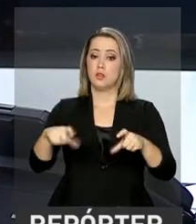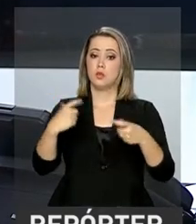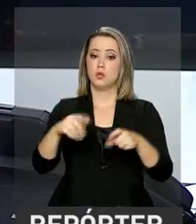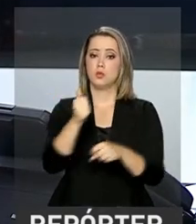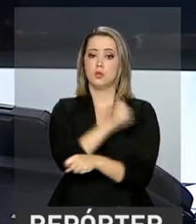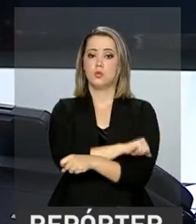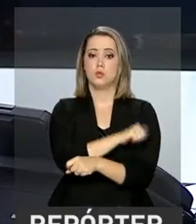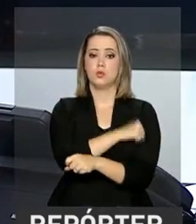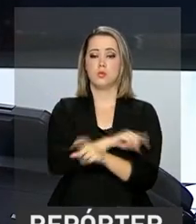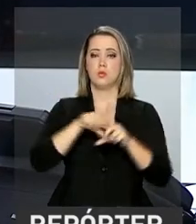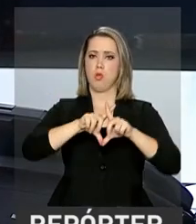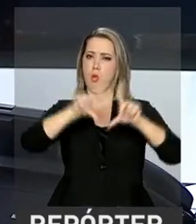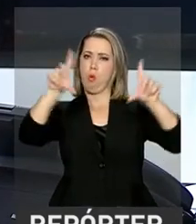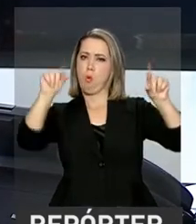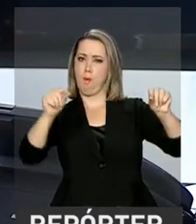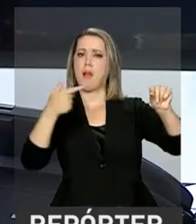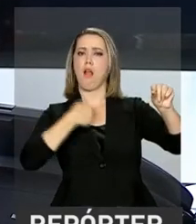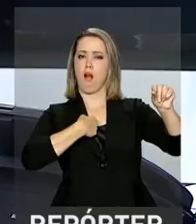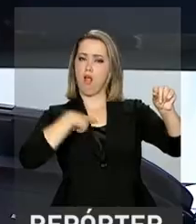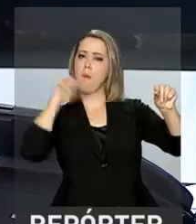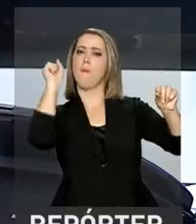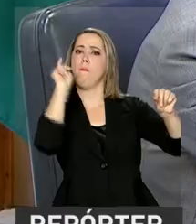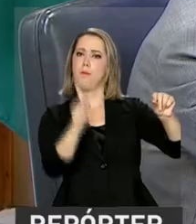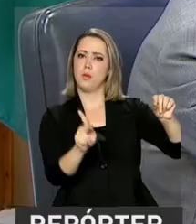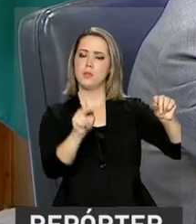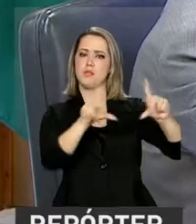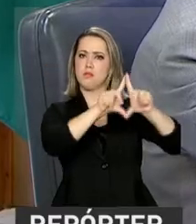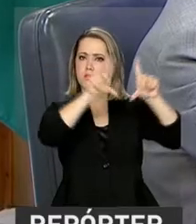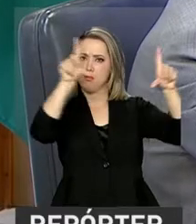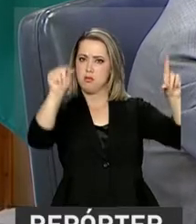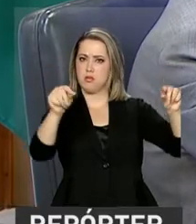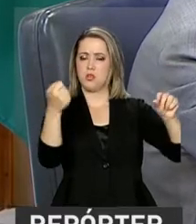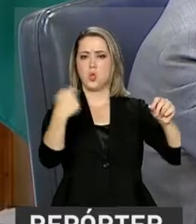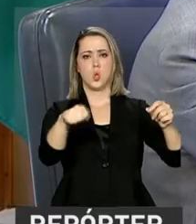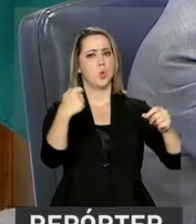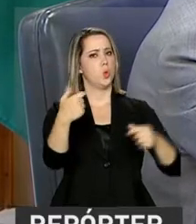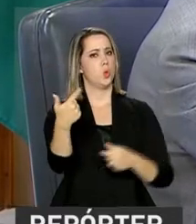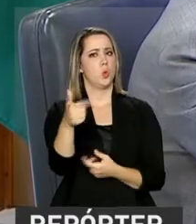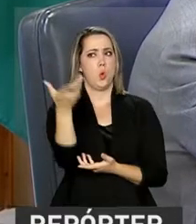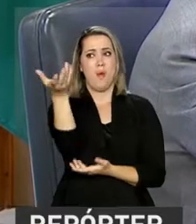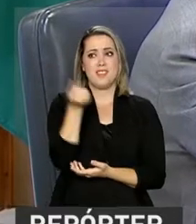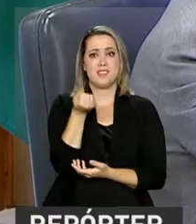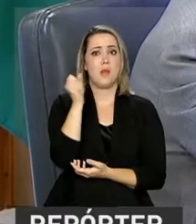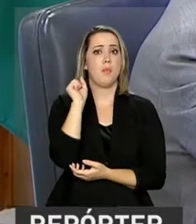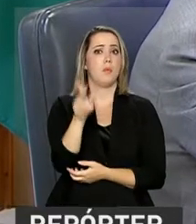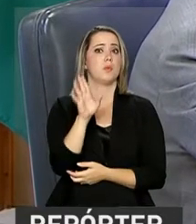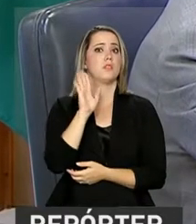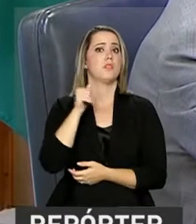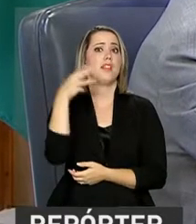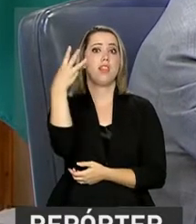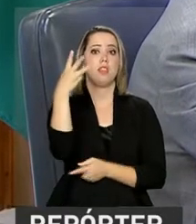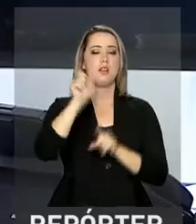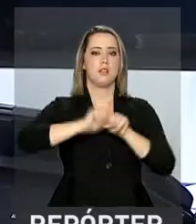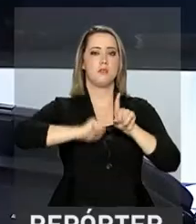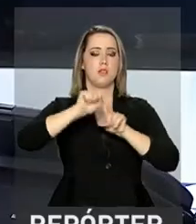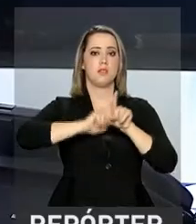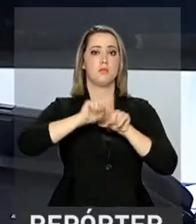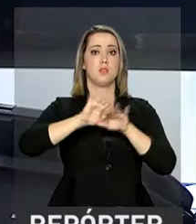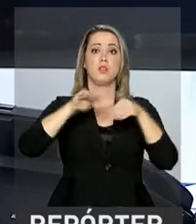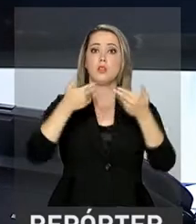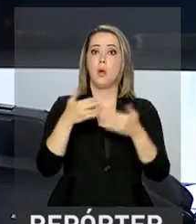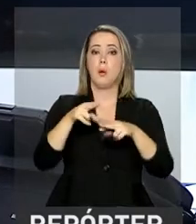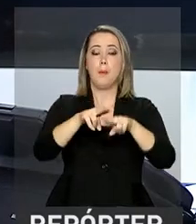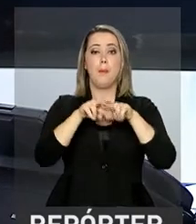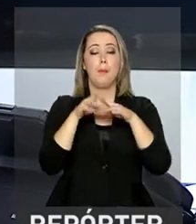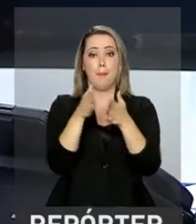dizendo sou aposentada não é não receber aposentadoria há três meses e por isso estou